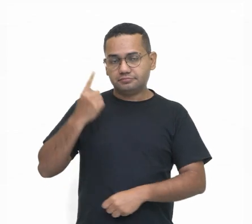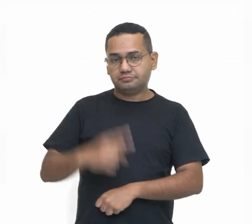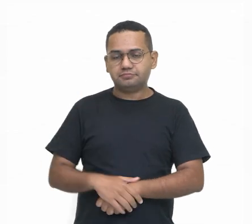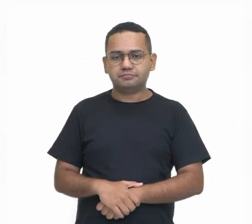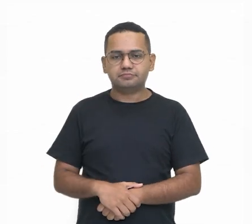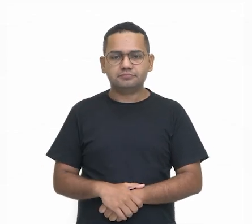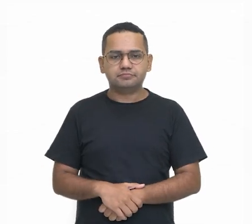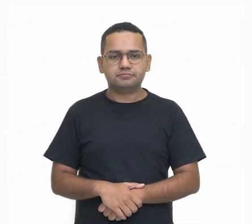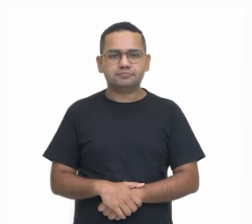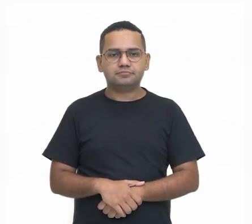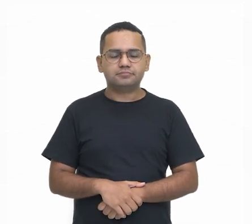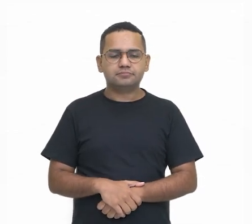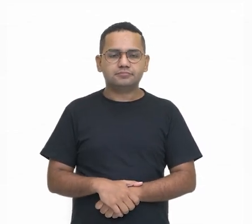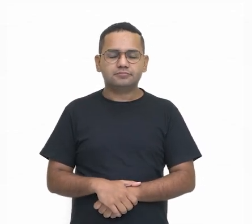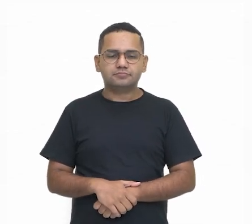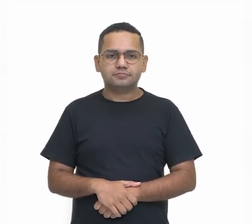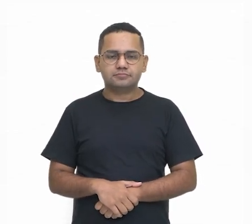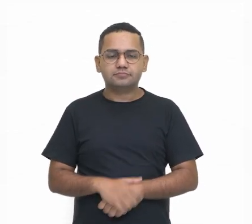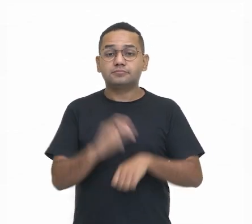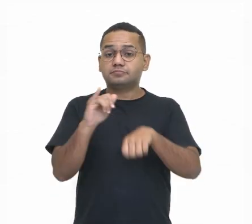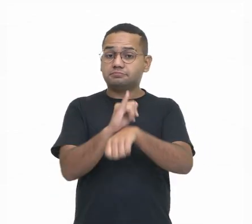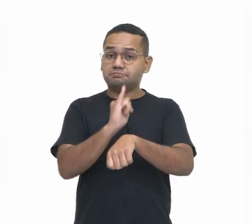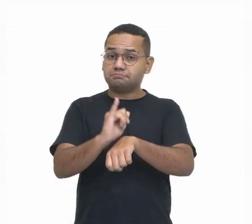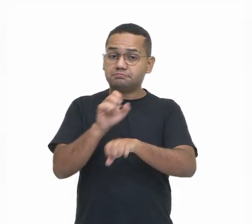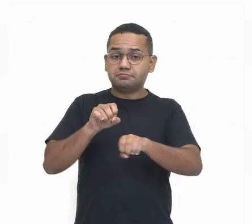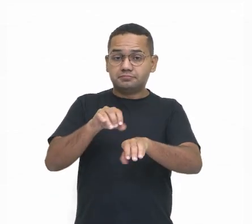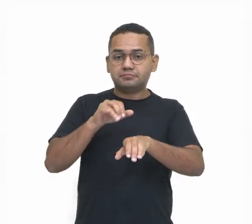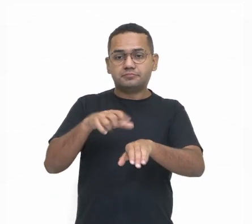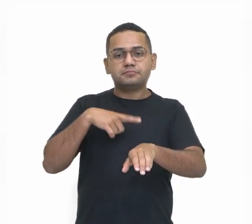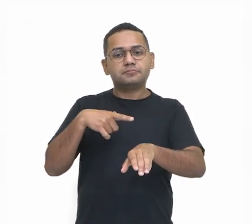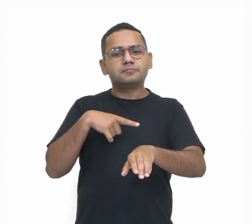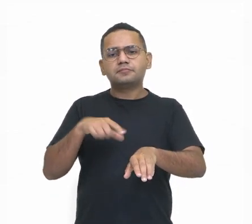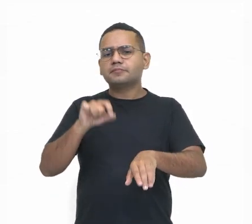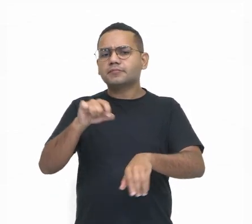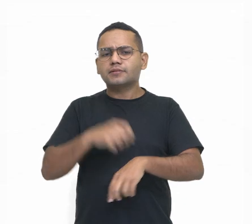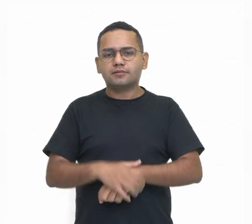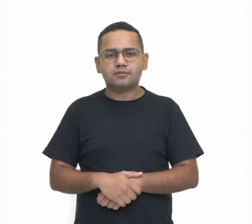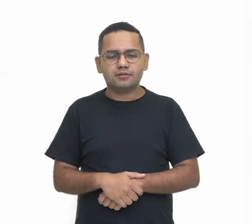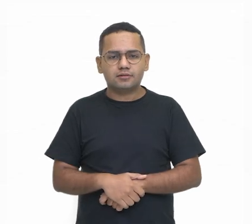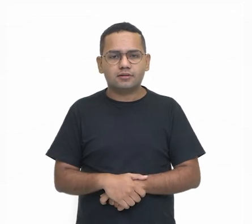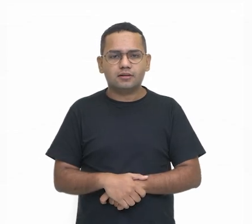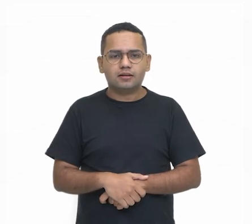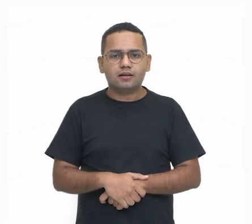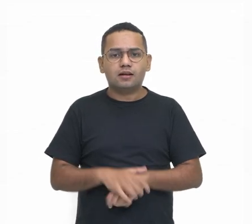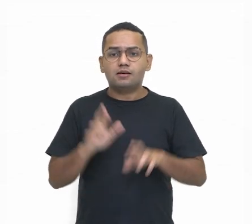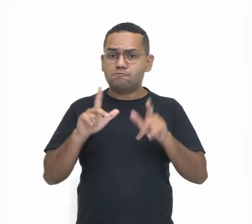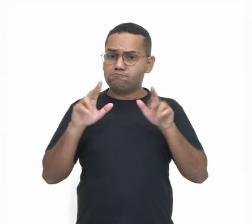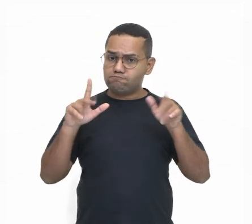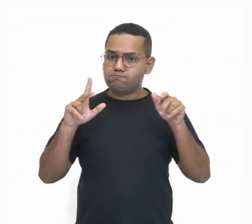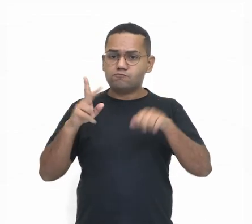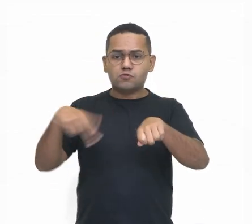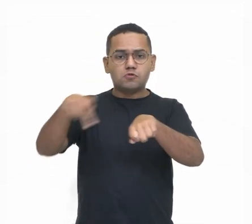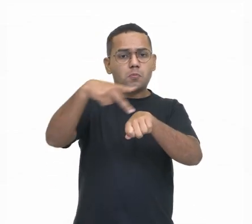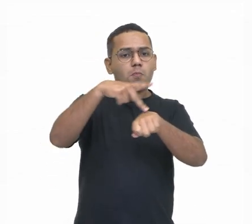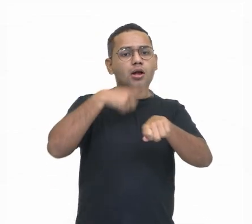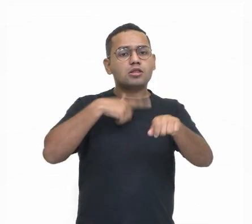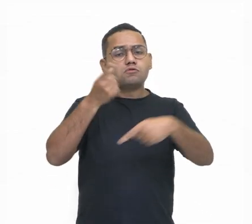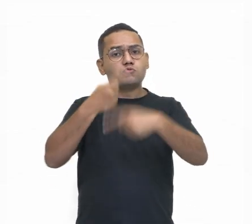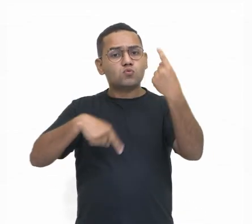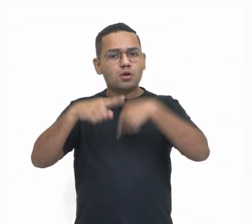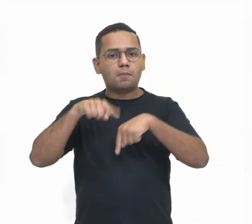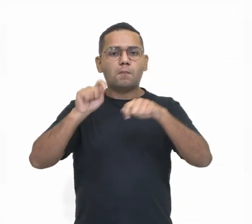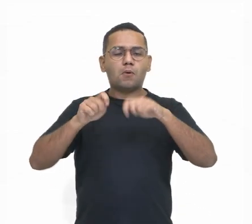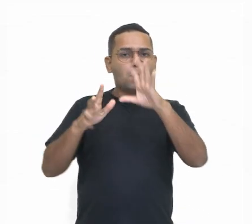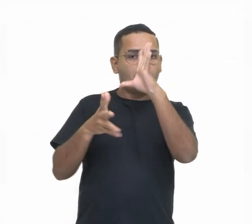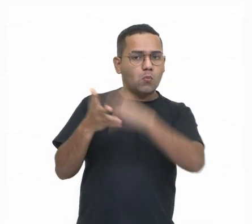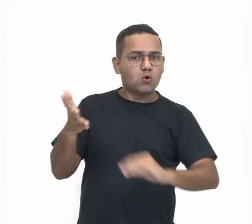os casos que estão aí, de sucesso em diferentes países, que pode fornecer modelos de inspiração para a